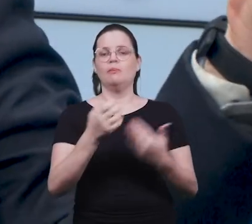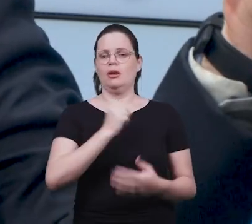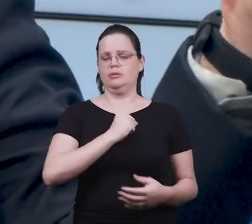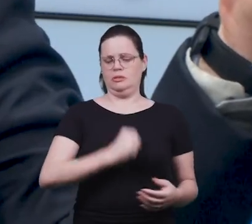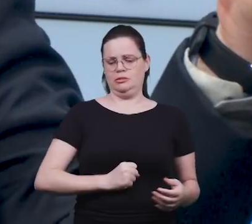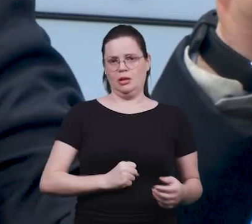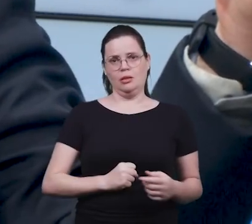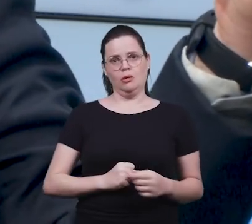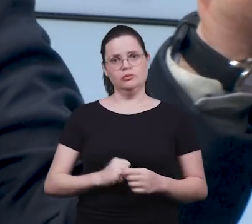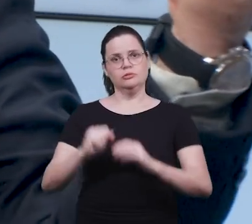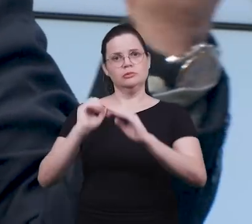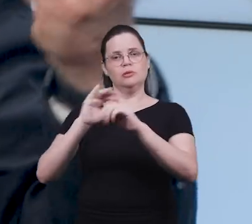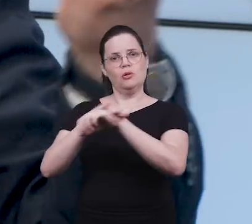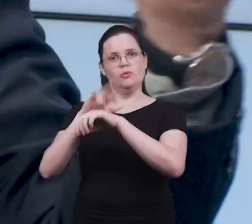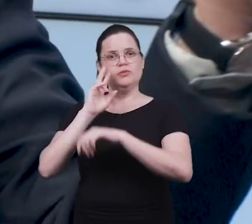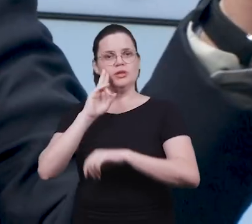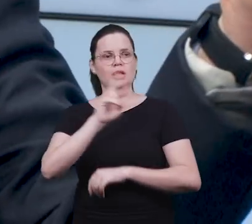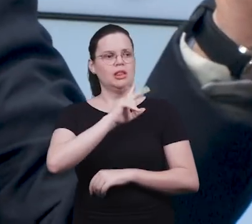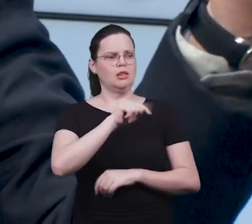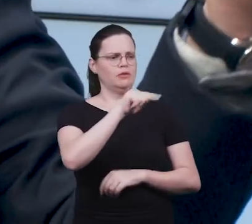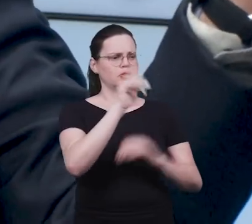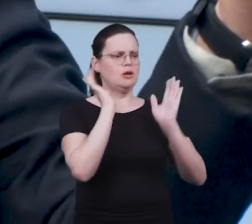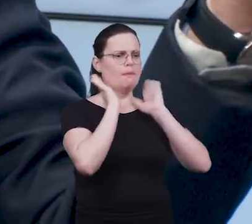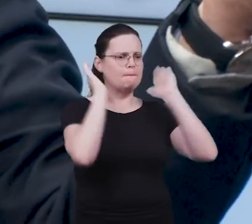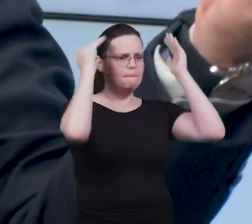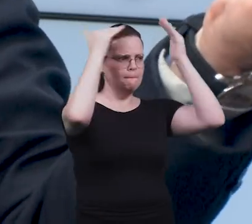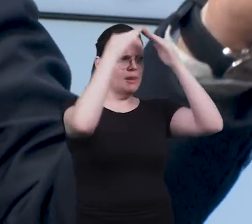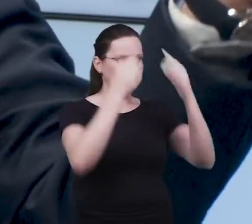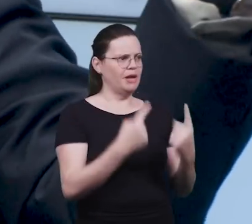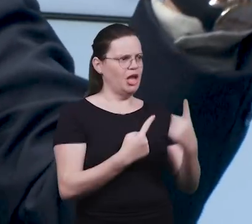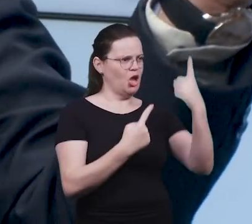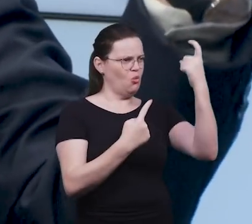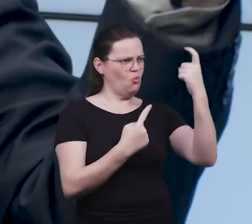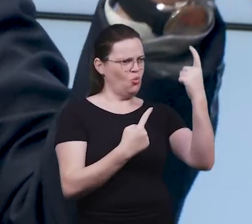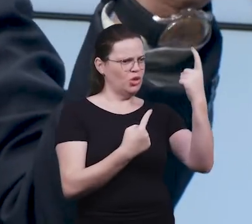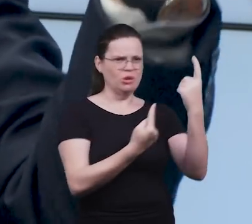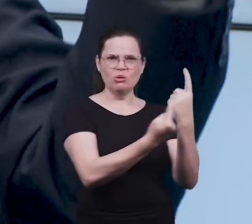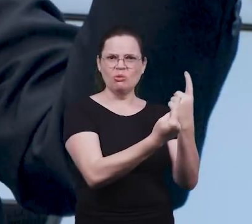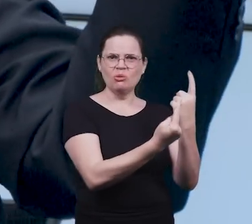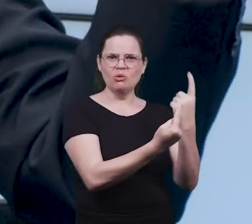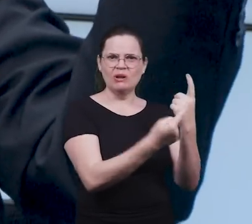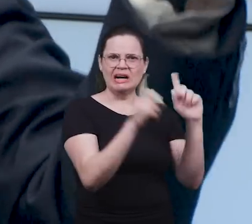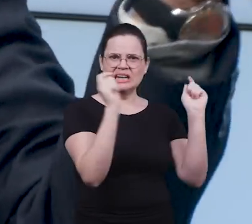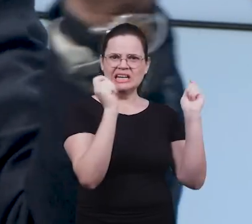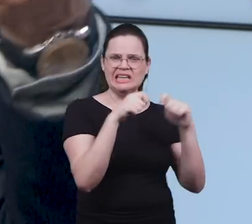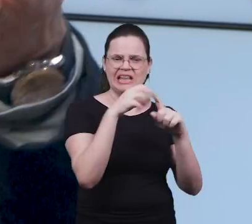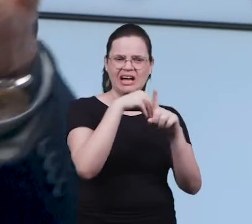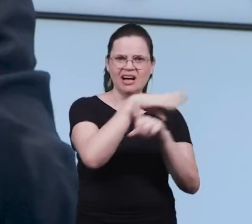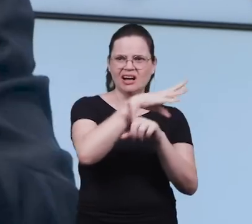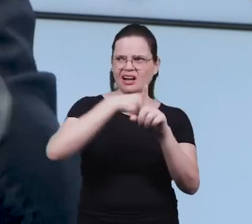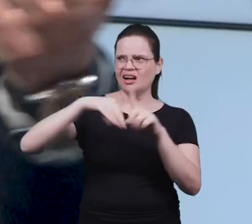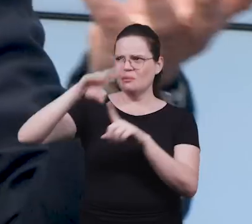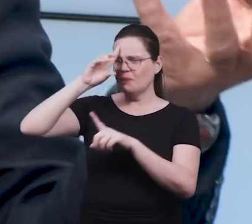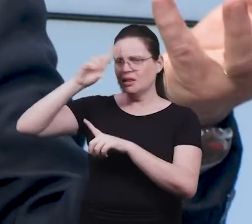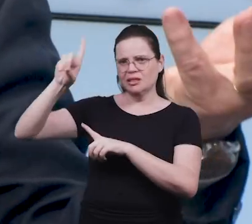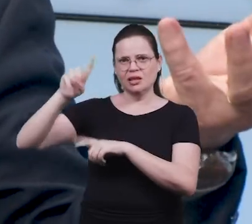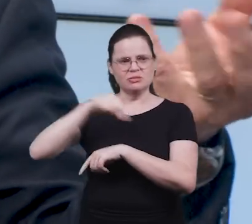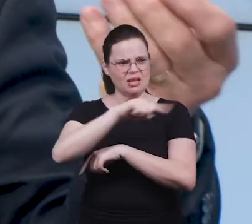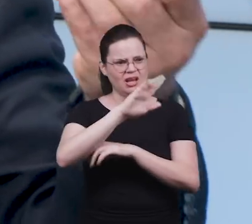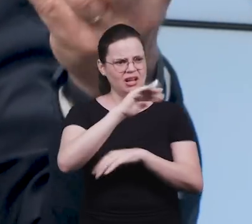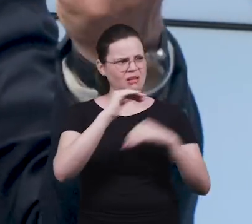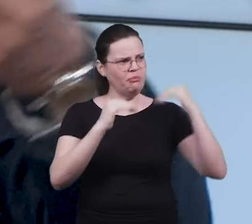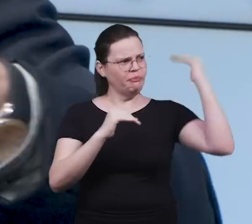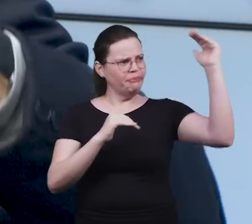é sacerdote, não é só ele que é uma classe que está acima, que tem